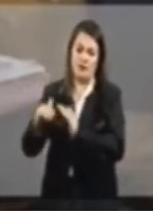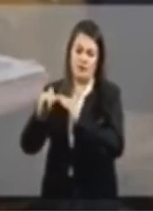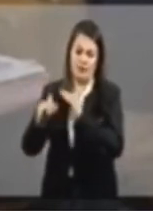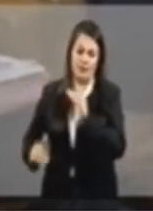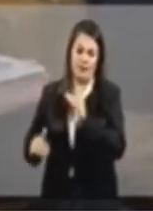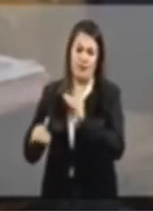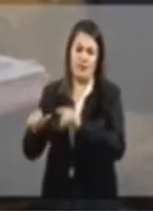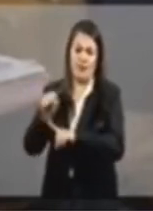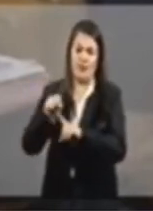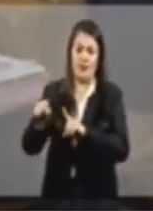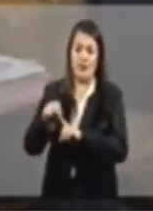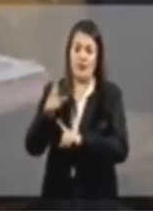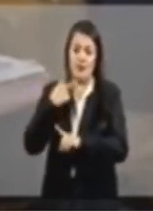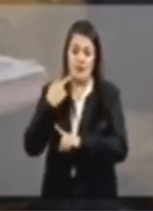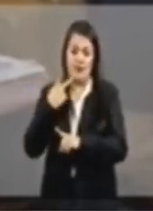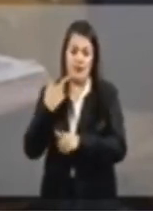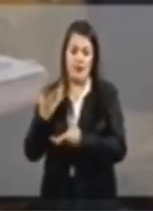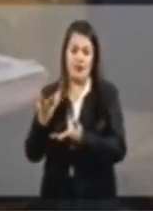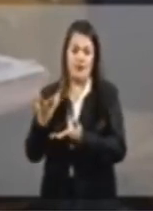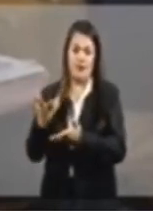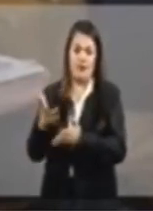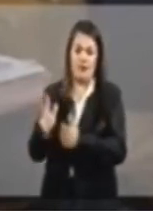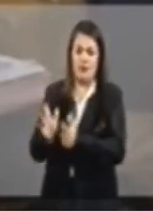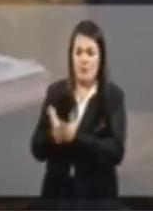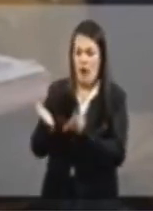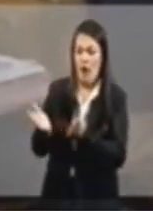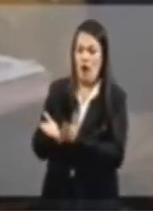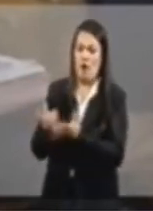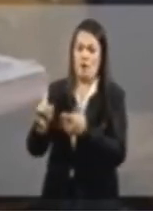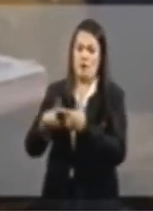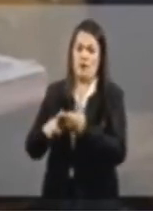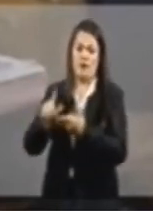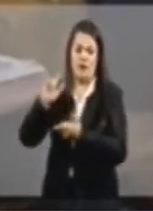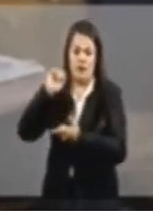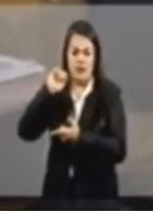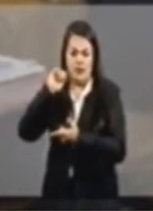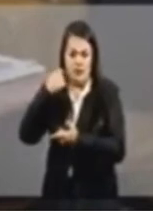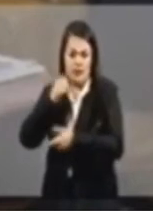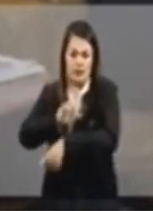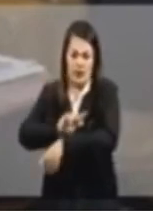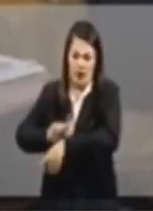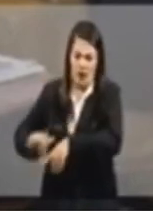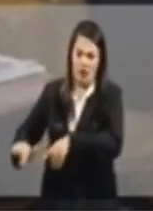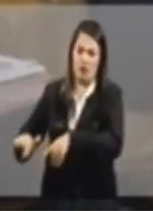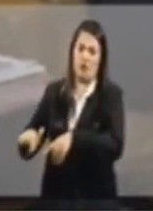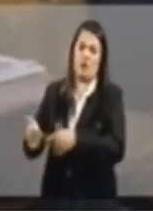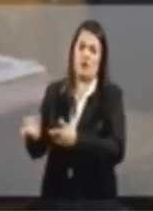hoje vale para os pobres ainda hoje vale para os negros os acusados condenados